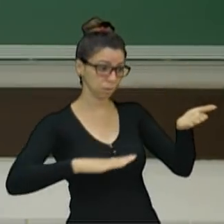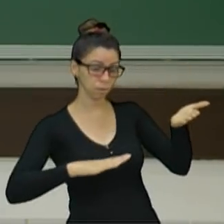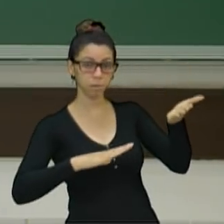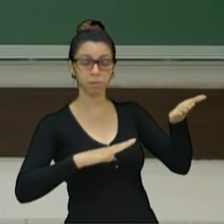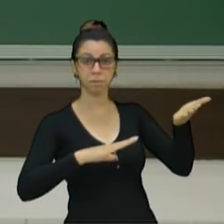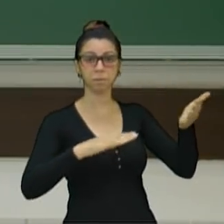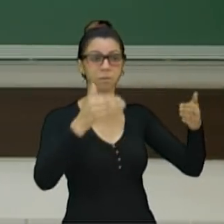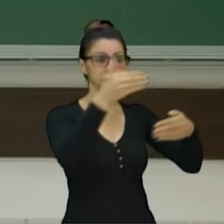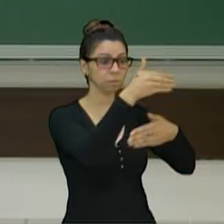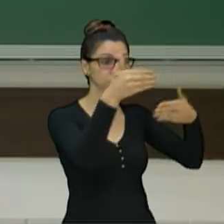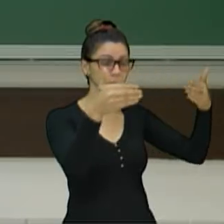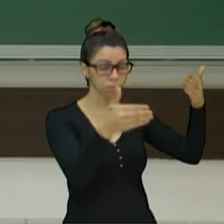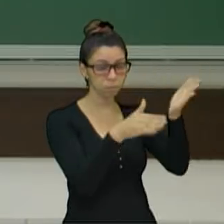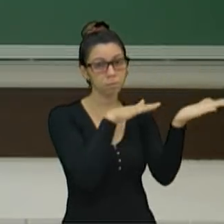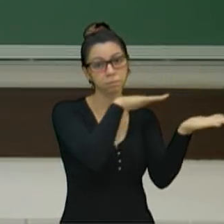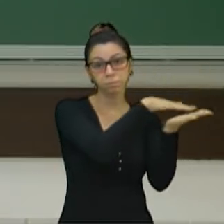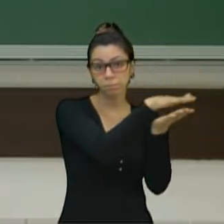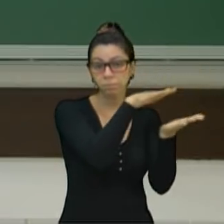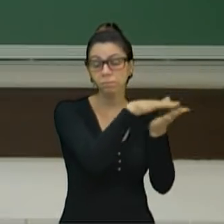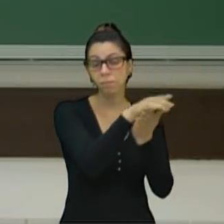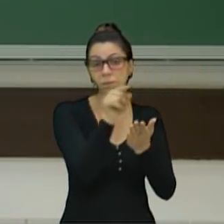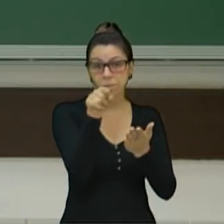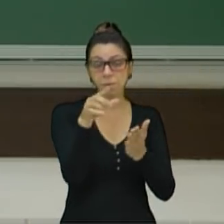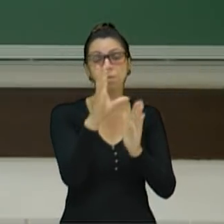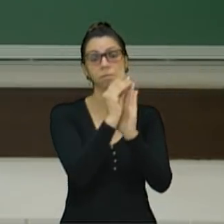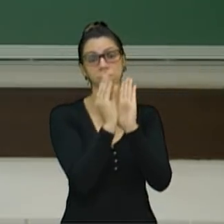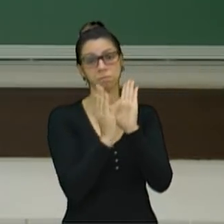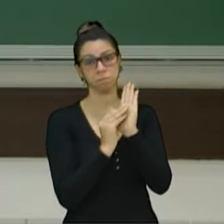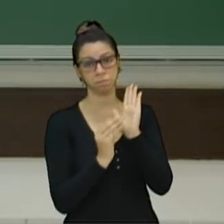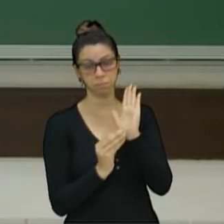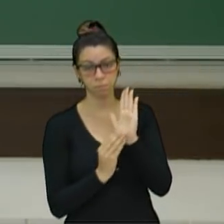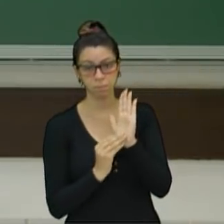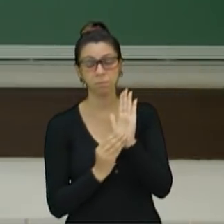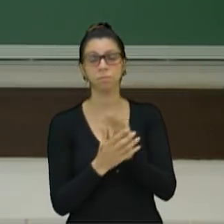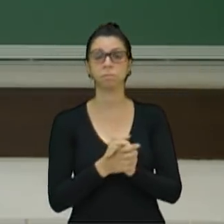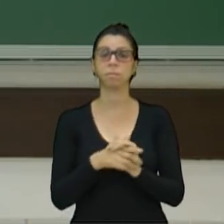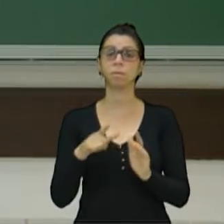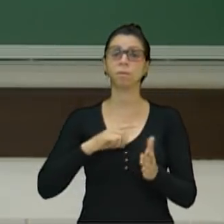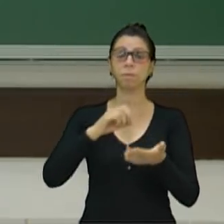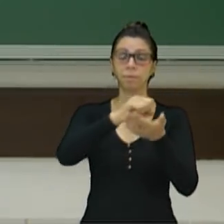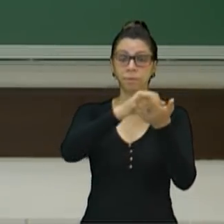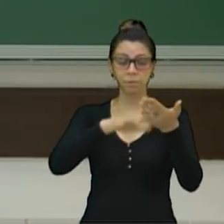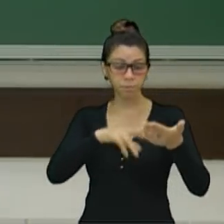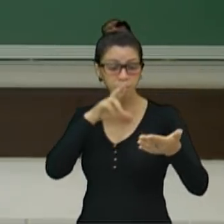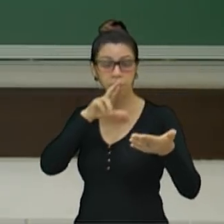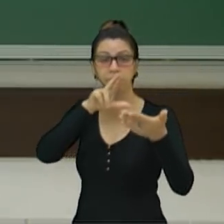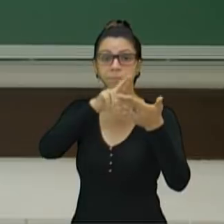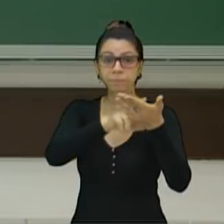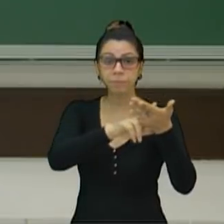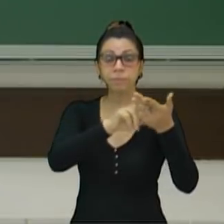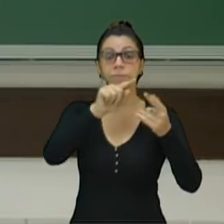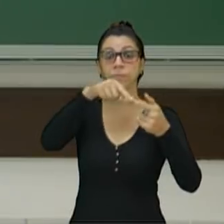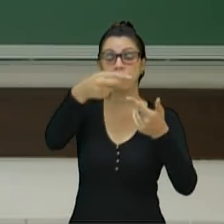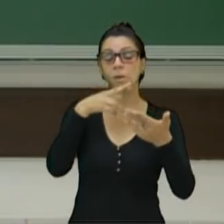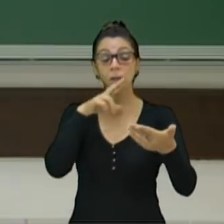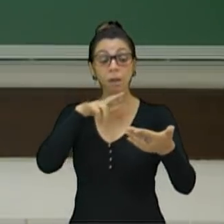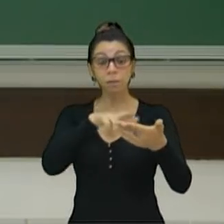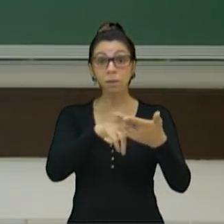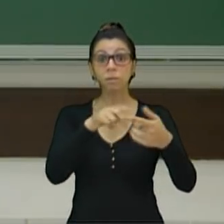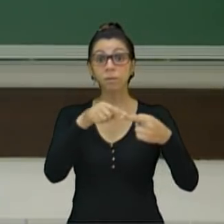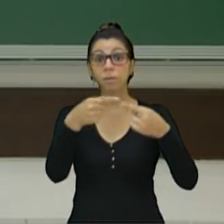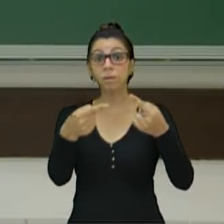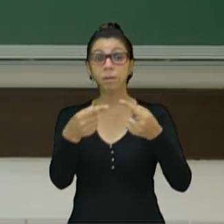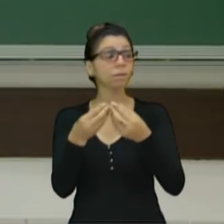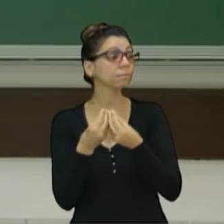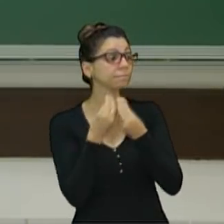o PowerPoint impresso para você ter o conteúdo, exercícios, você vai resolver e vai devolver para